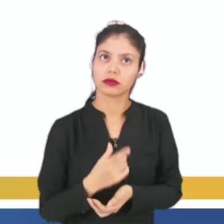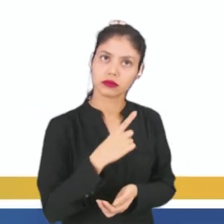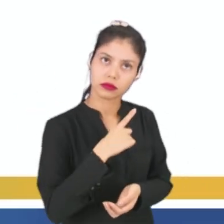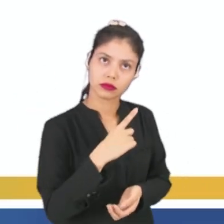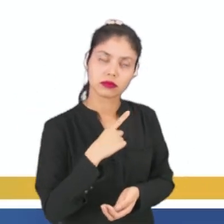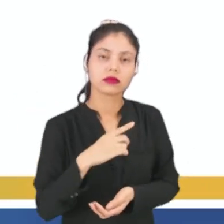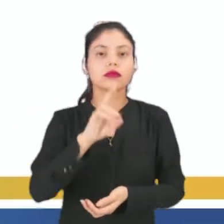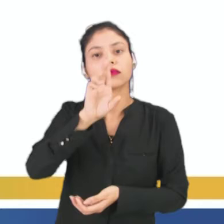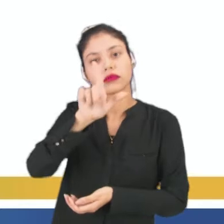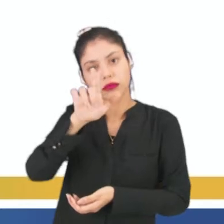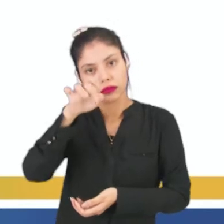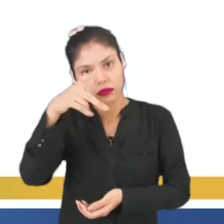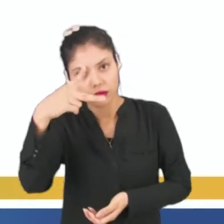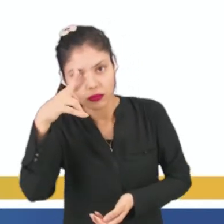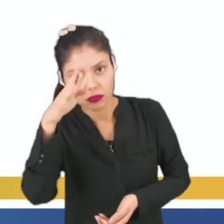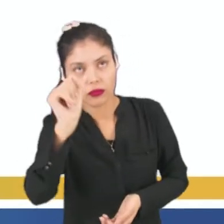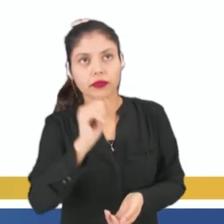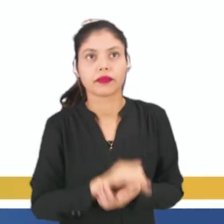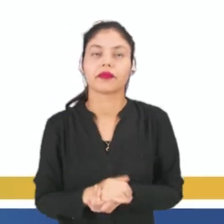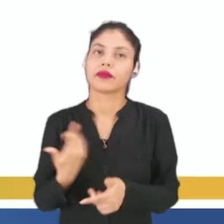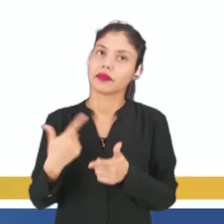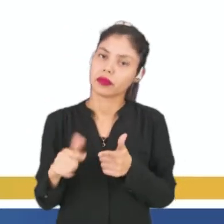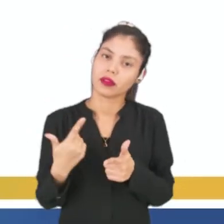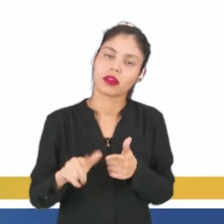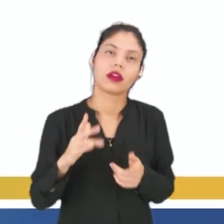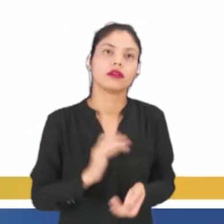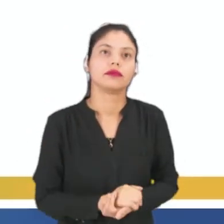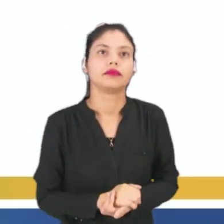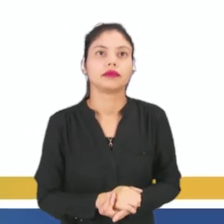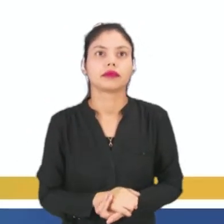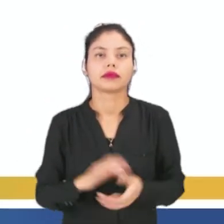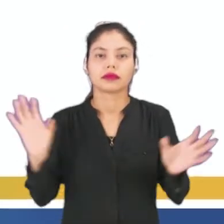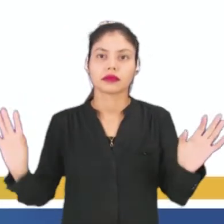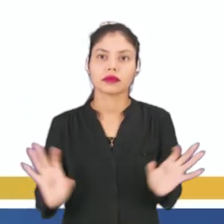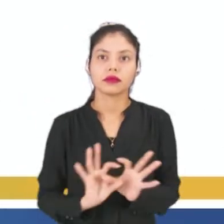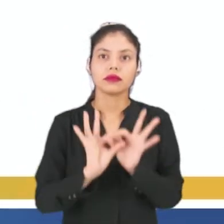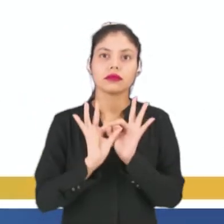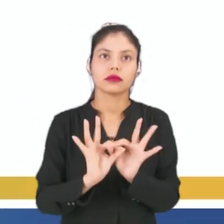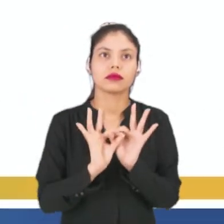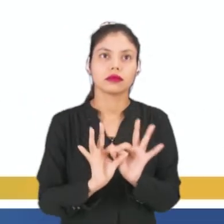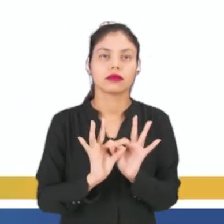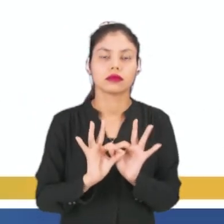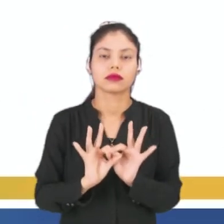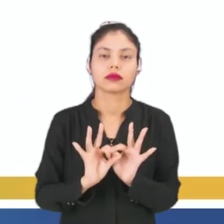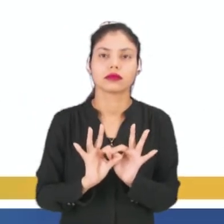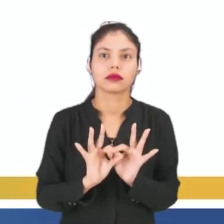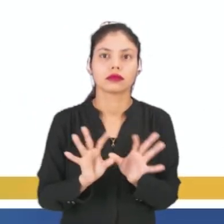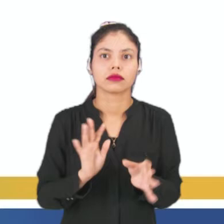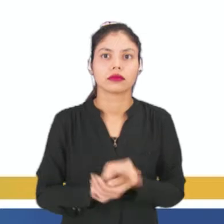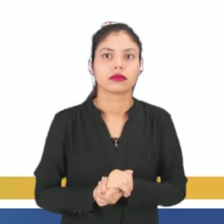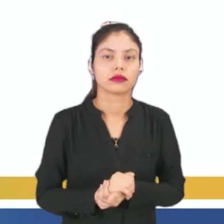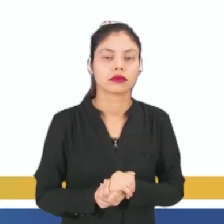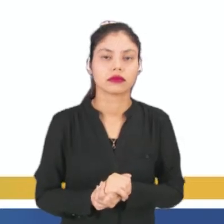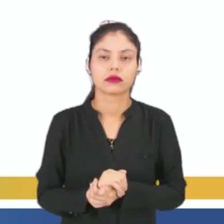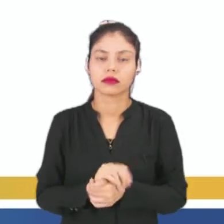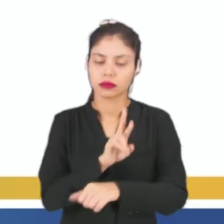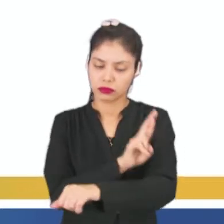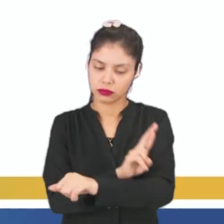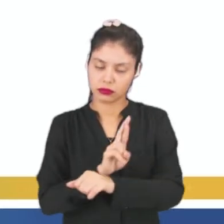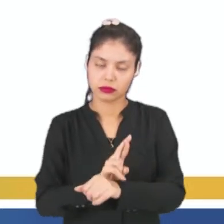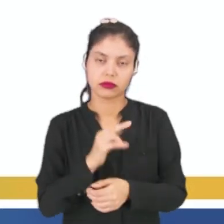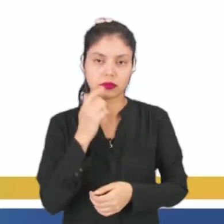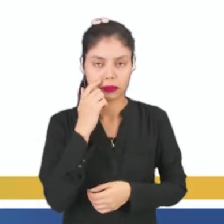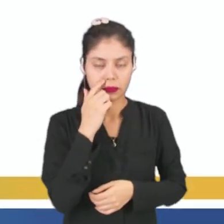de lepra, né, de enfermidades que eram ligadas justamente à parte religiosa,